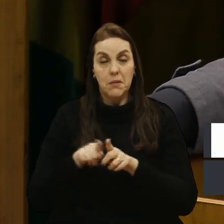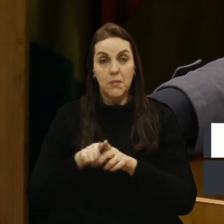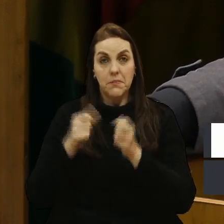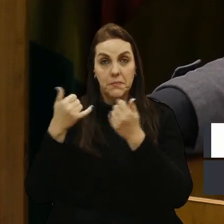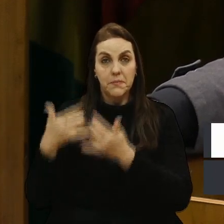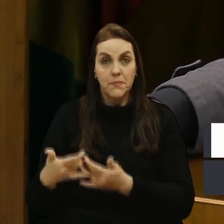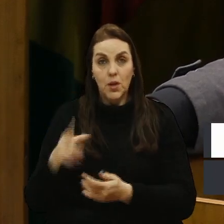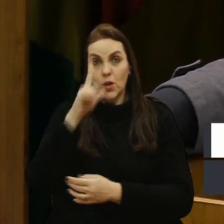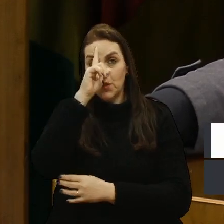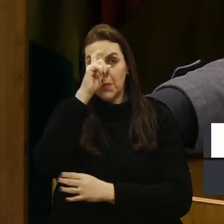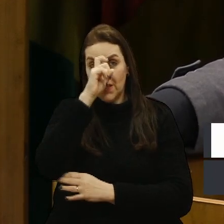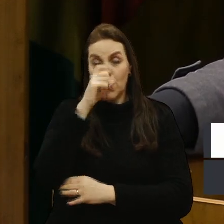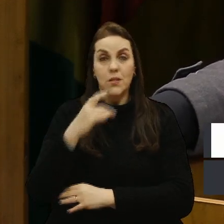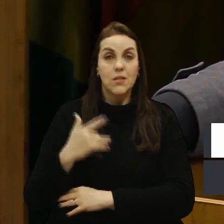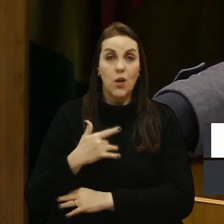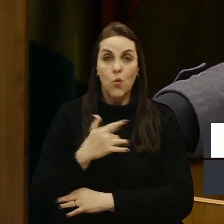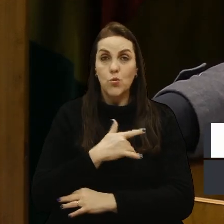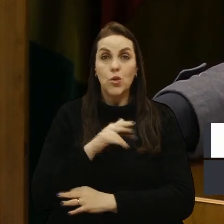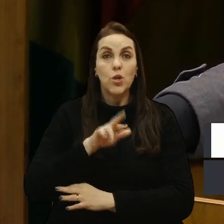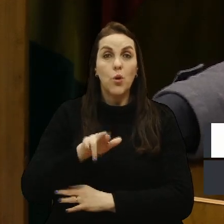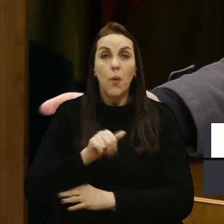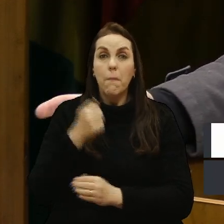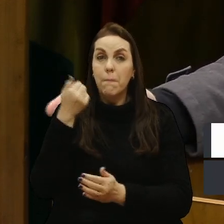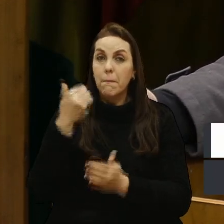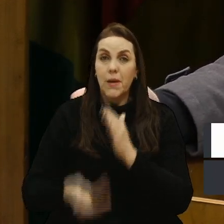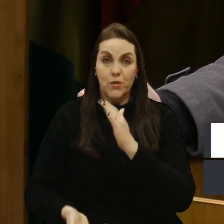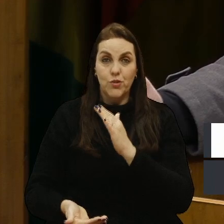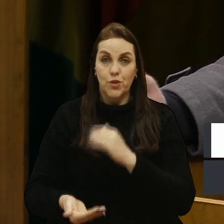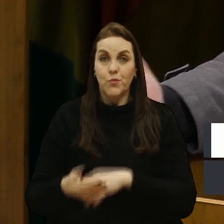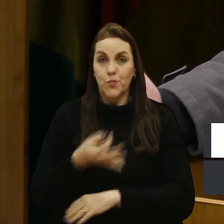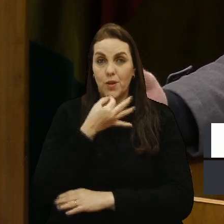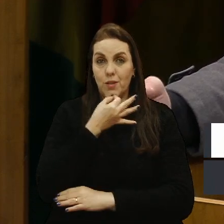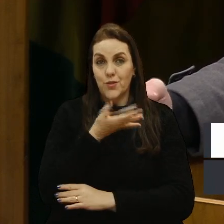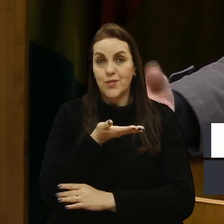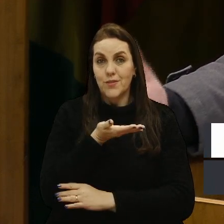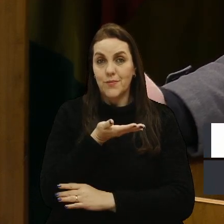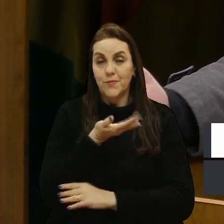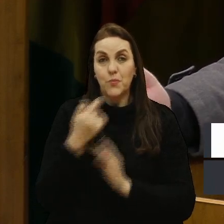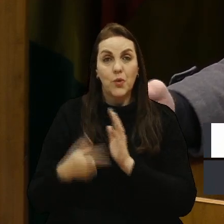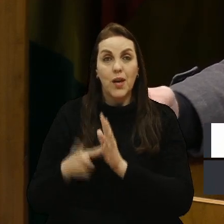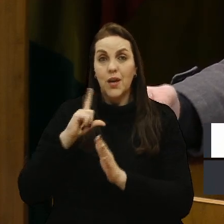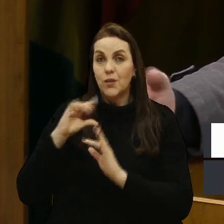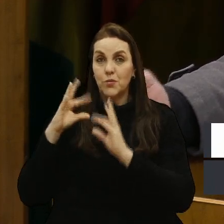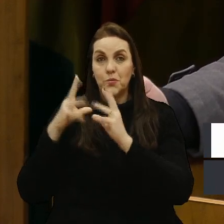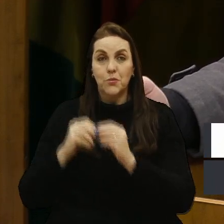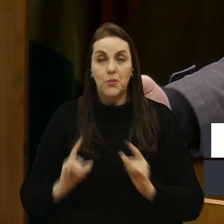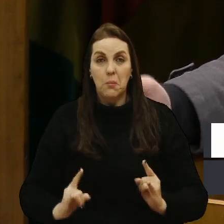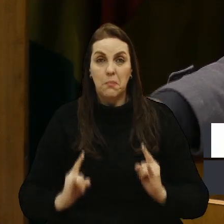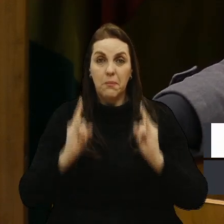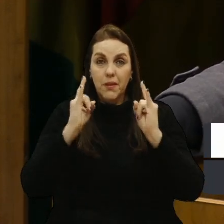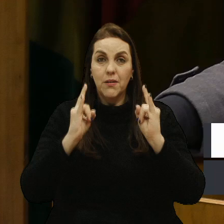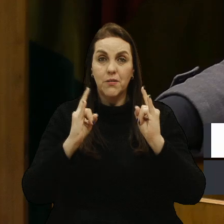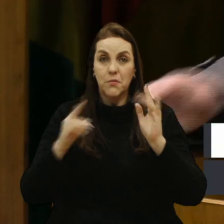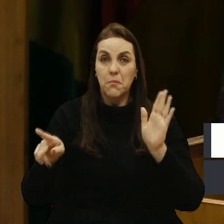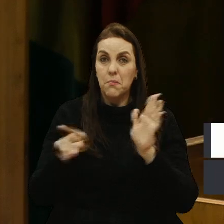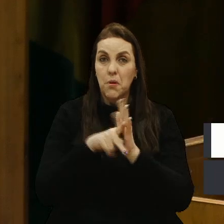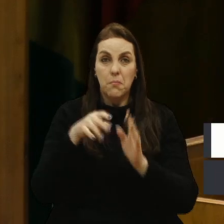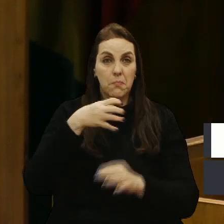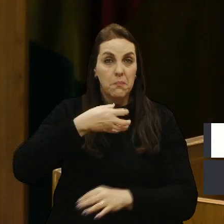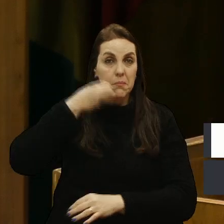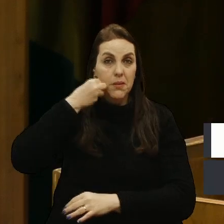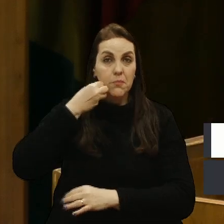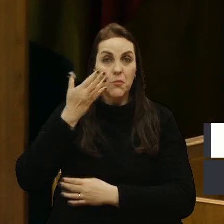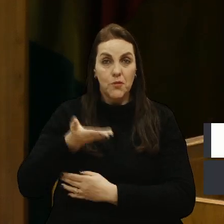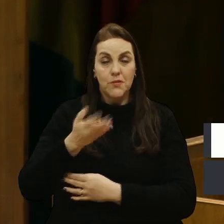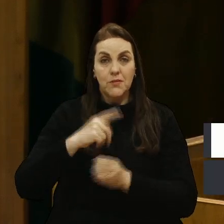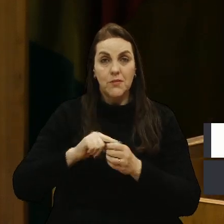que o Hospital Saúde não seja perdido por Caxias do Sul. Porque antes de tudo é uma estrutura física, é um patrimônio da cidade, embora em que pese o